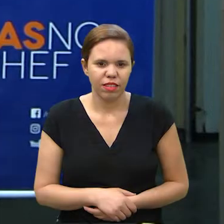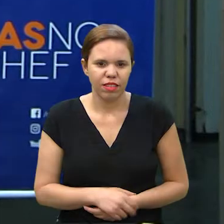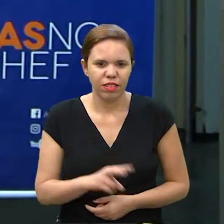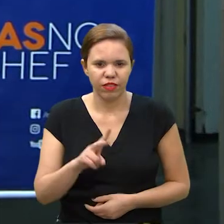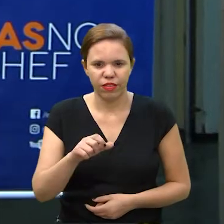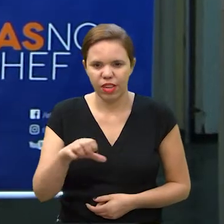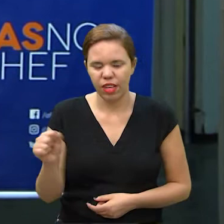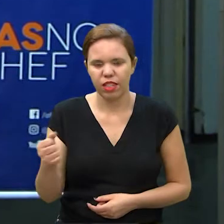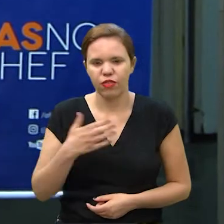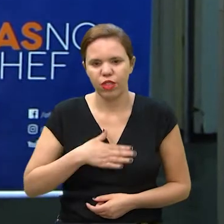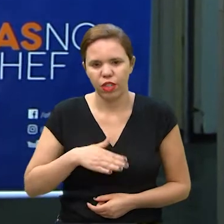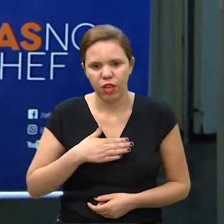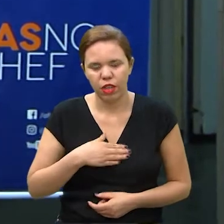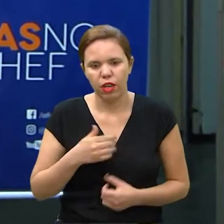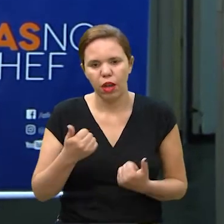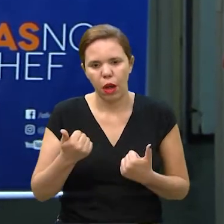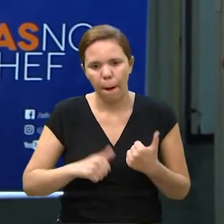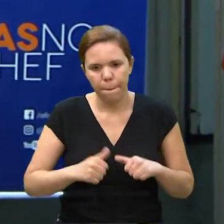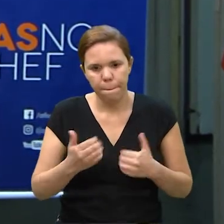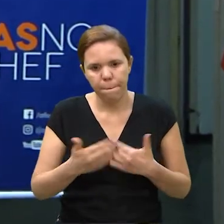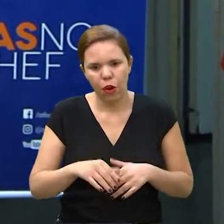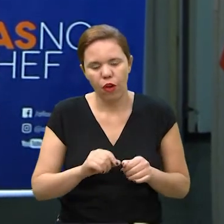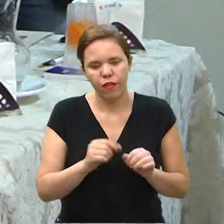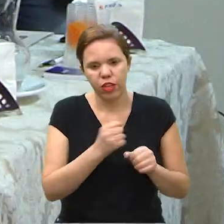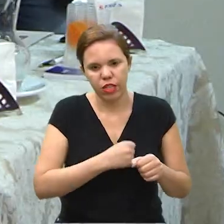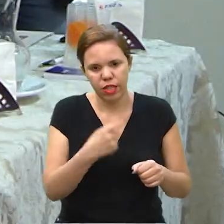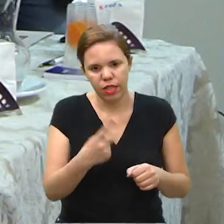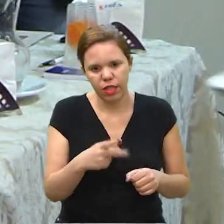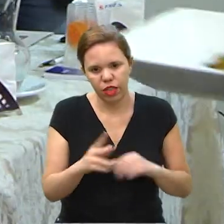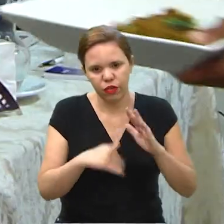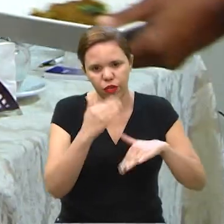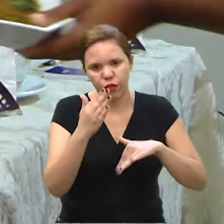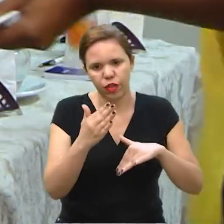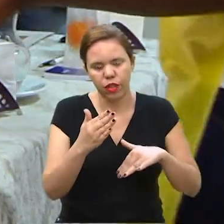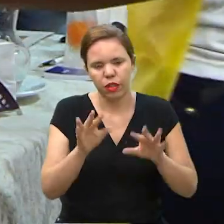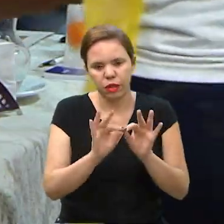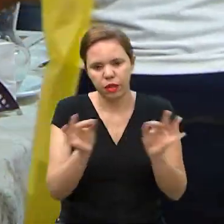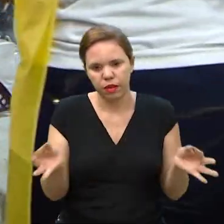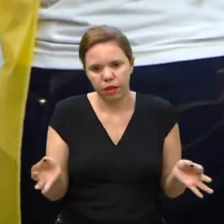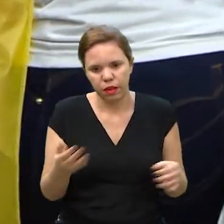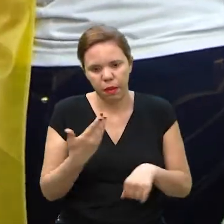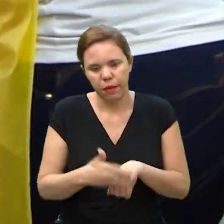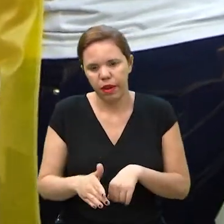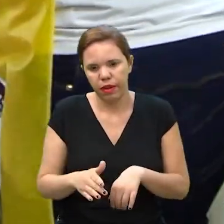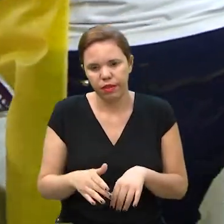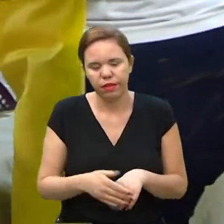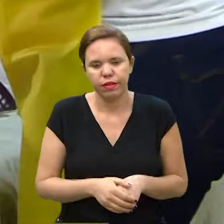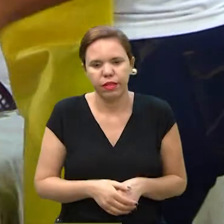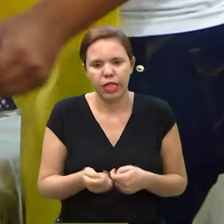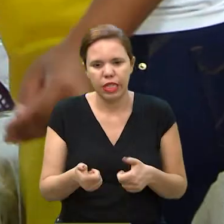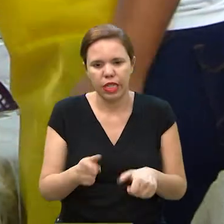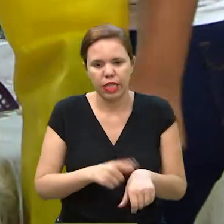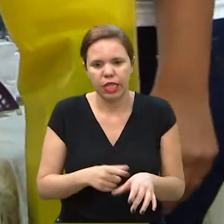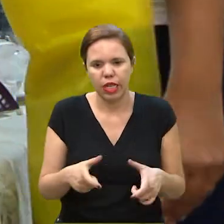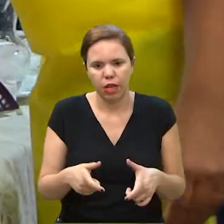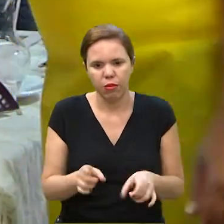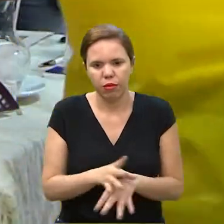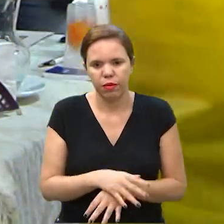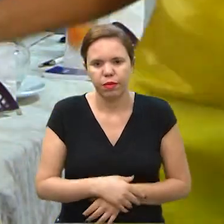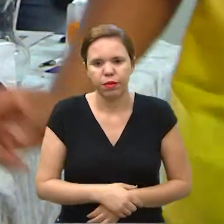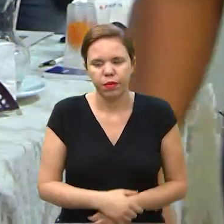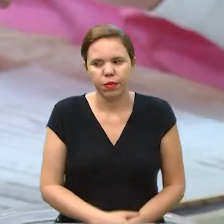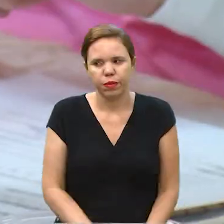Vanessa foi bem tranquila na prova dela e desenvolveu tudo de uma forma bem simples e prática e entregou a tempo o prato.